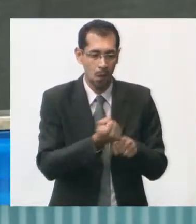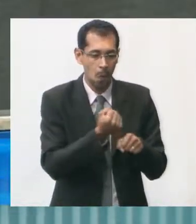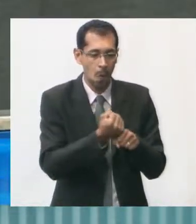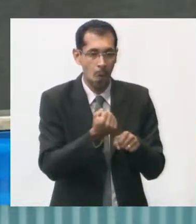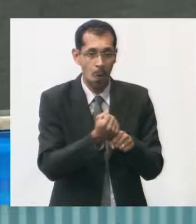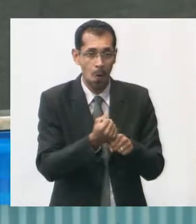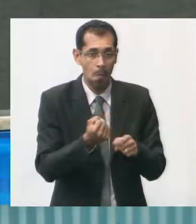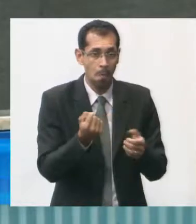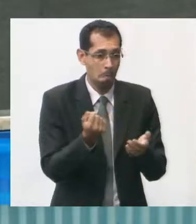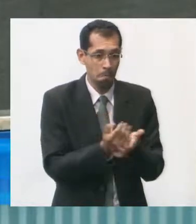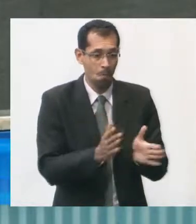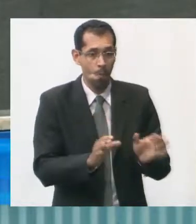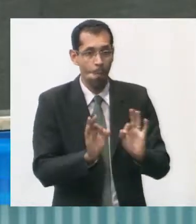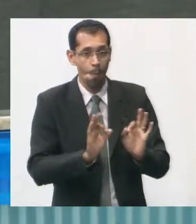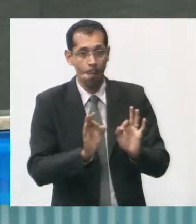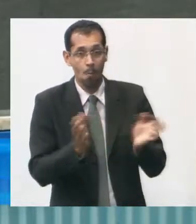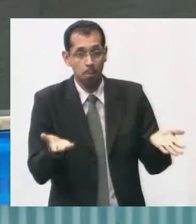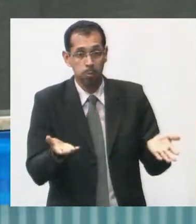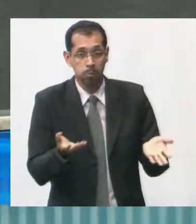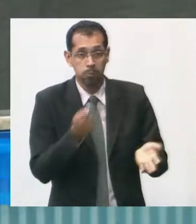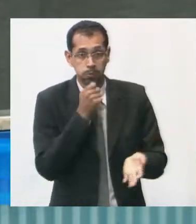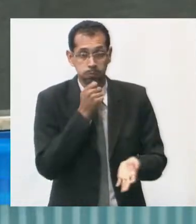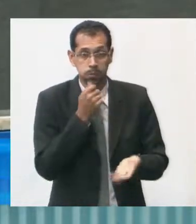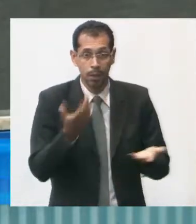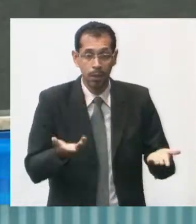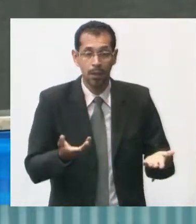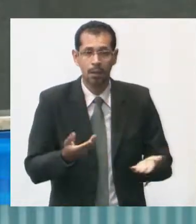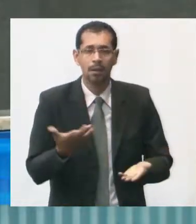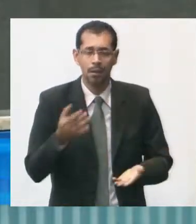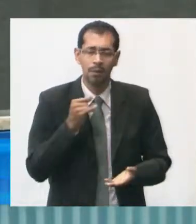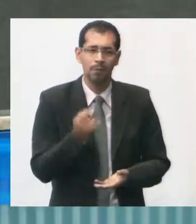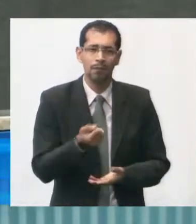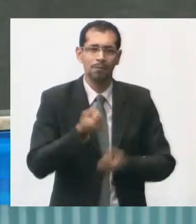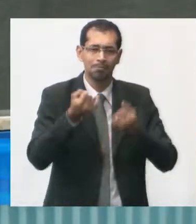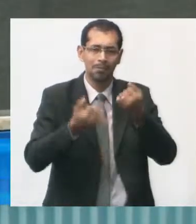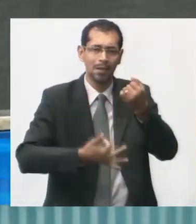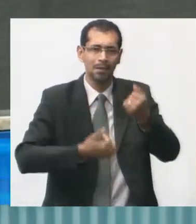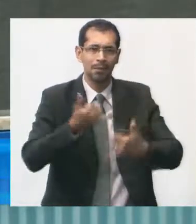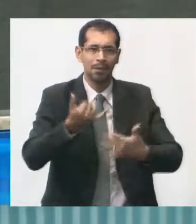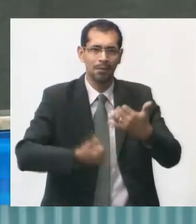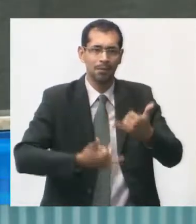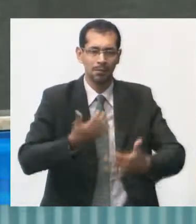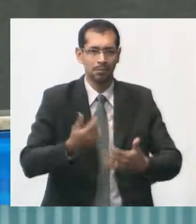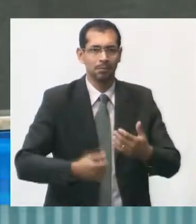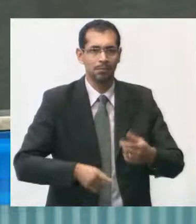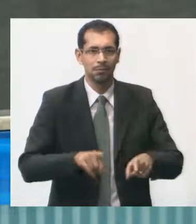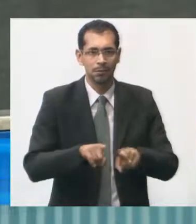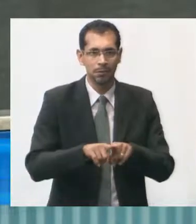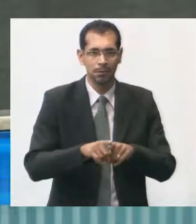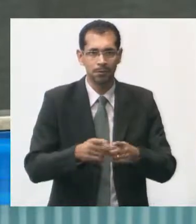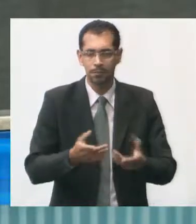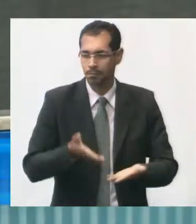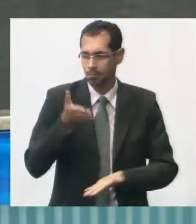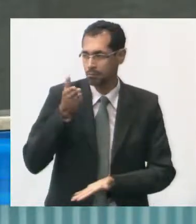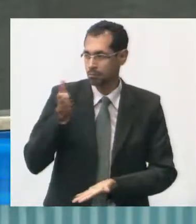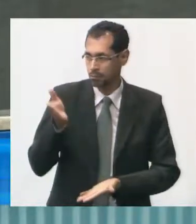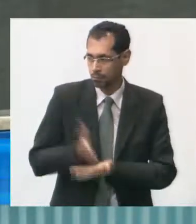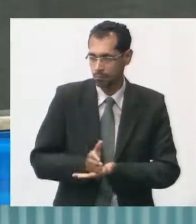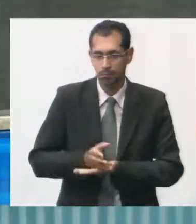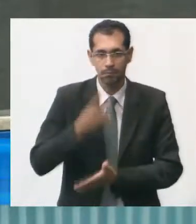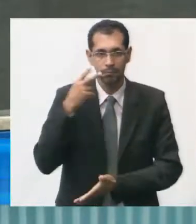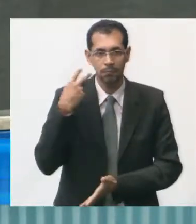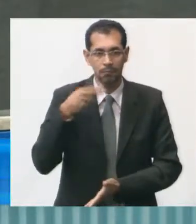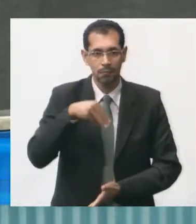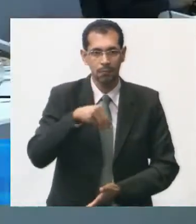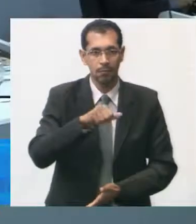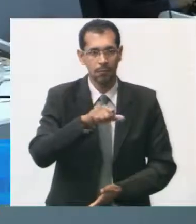Lolão não sai. Então, pude explicar para ele, pude dialogar ali. Presidente. Vereador Marques da Mata. Só queria